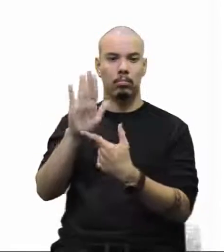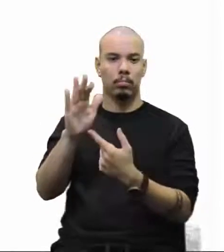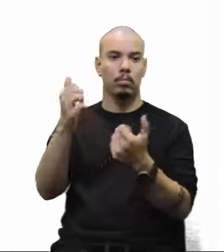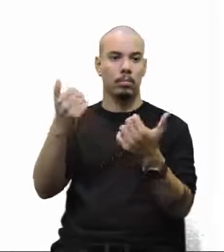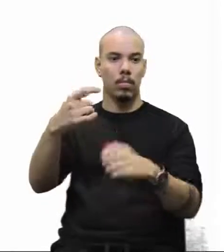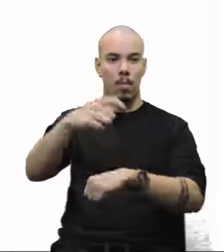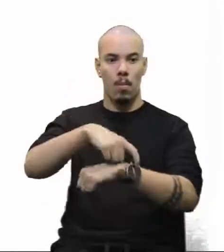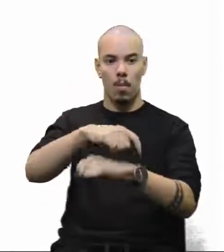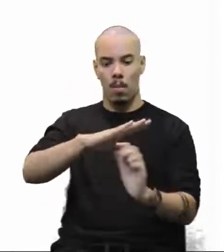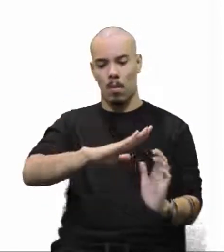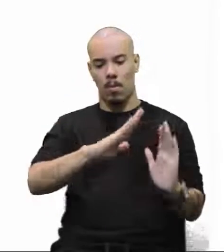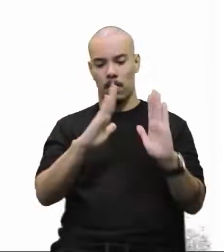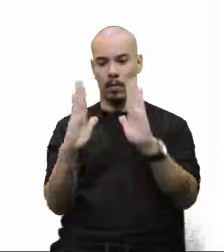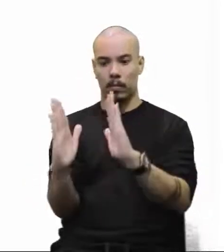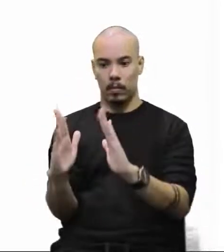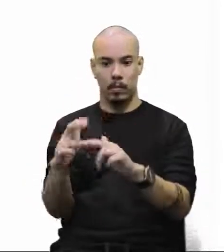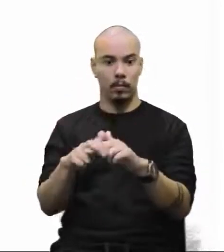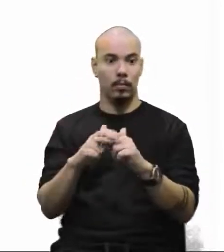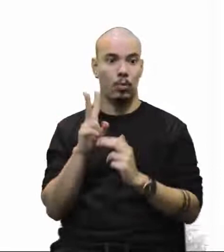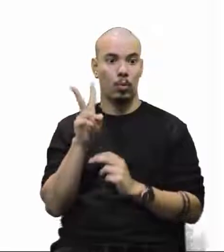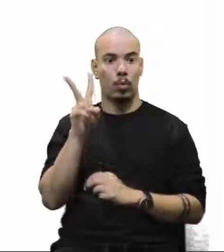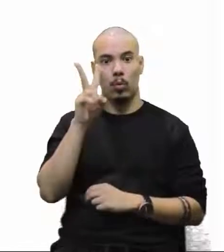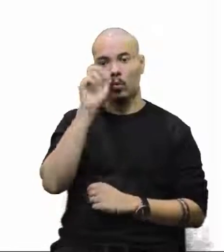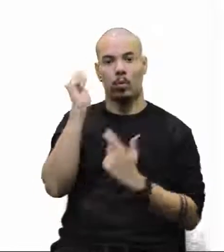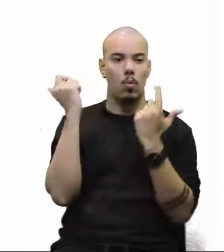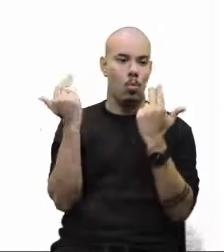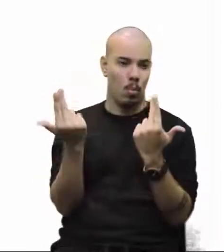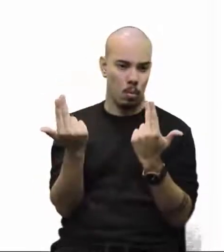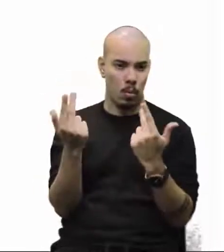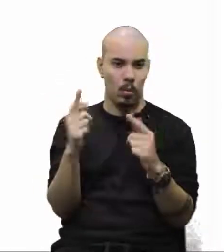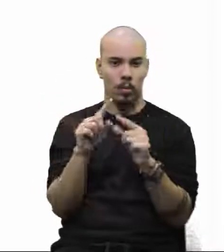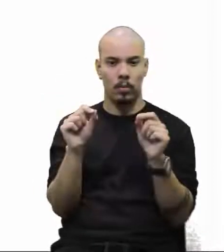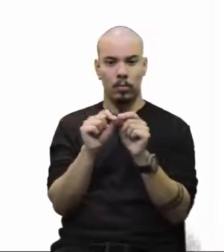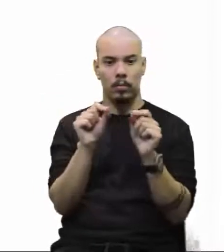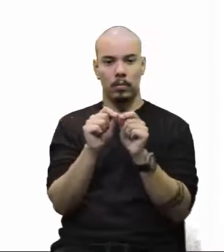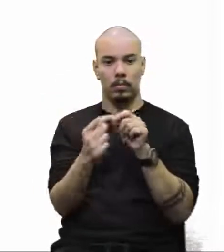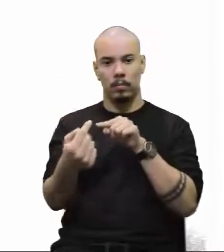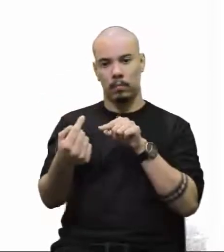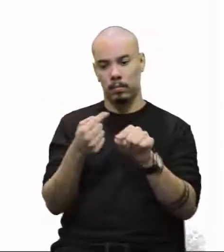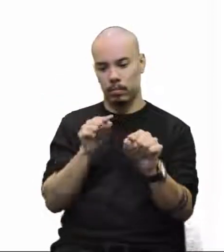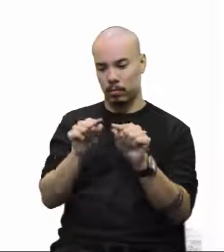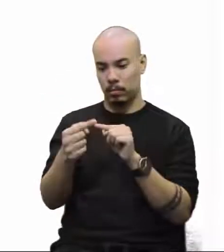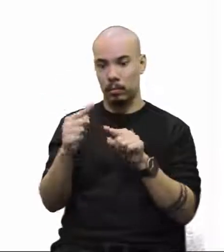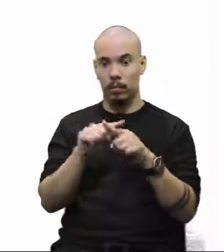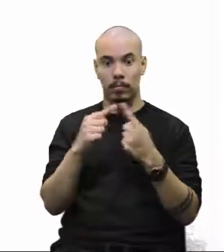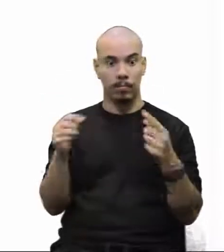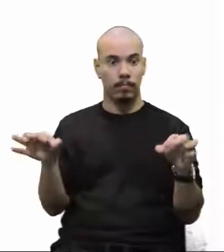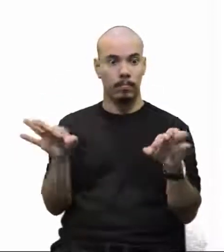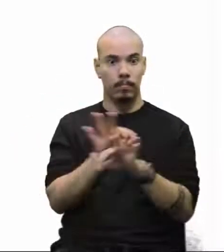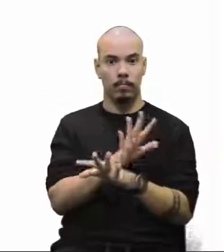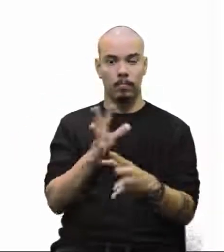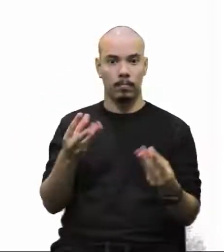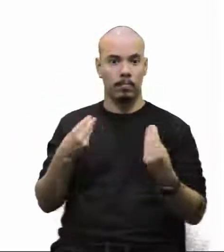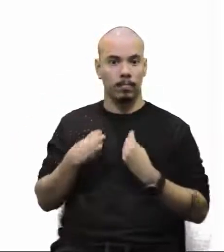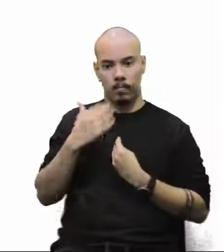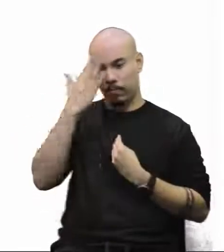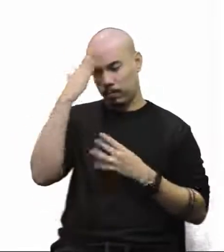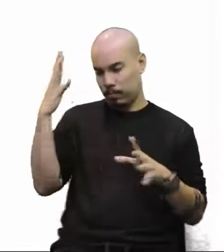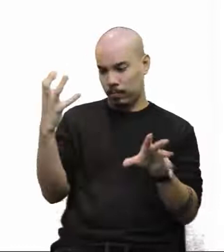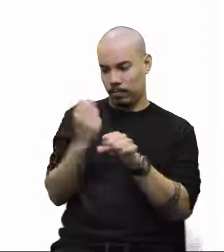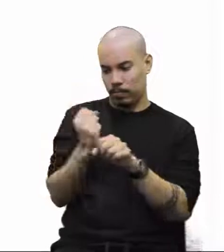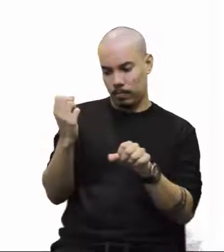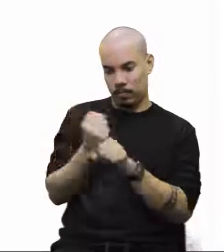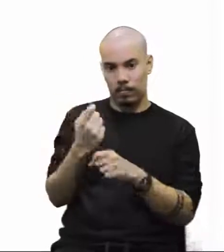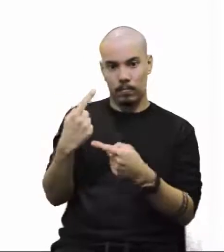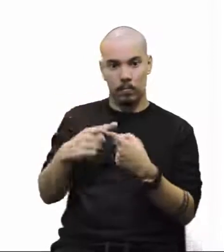binário. Duas forças iguais estão em sentidos opostos, mas acaba somando, porque o sentido